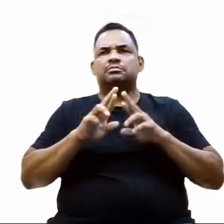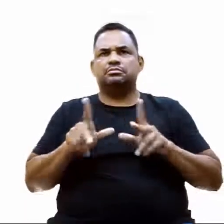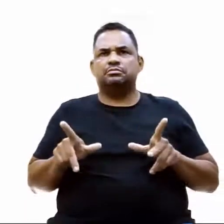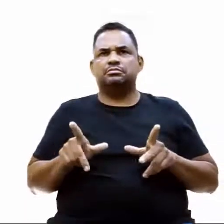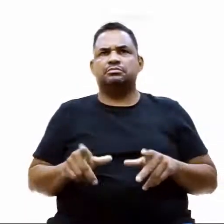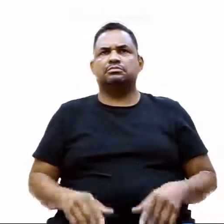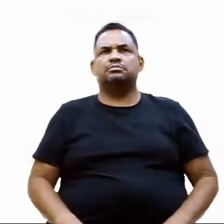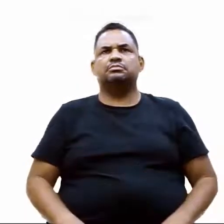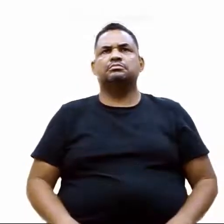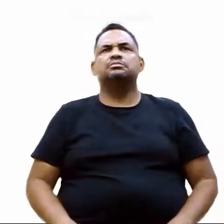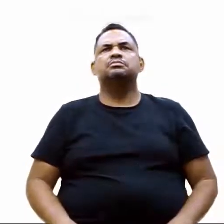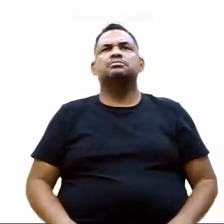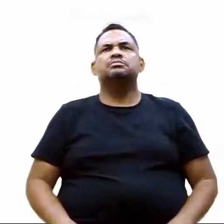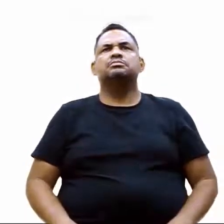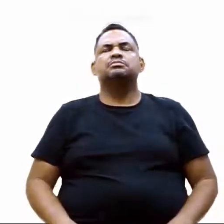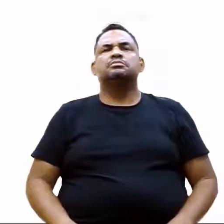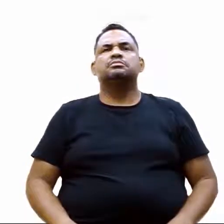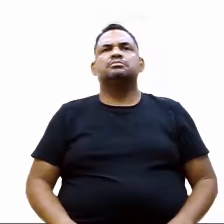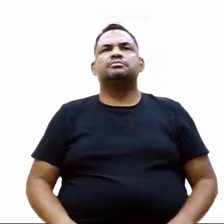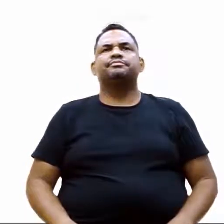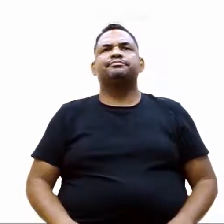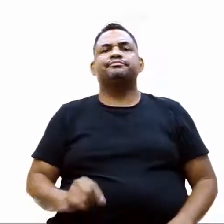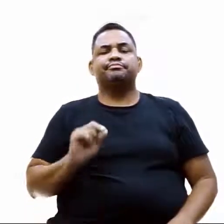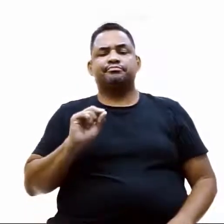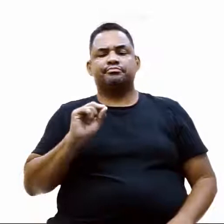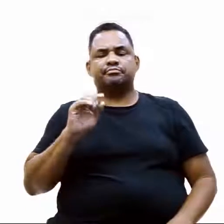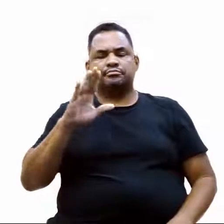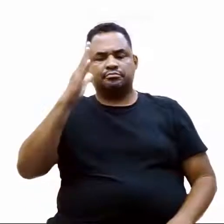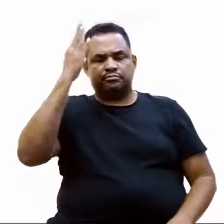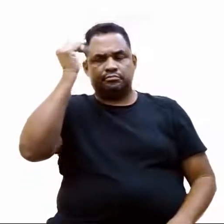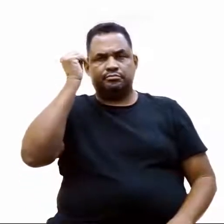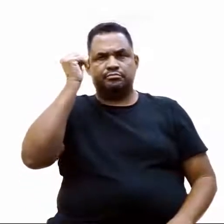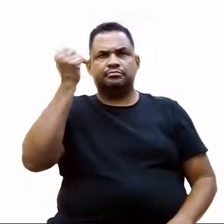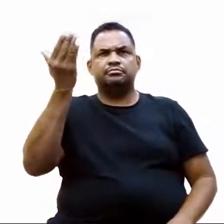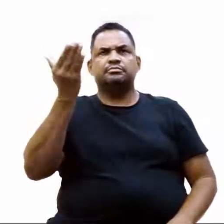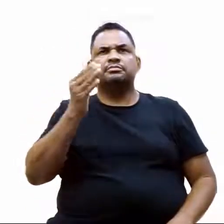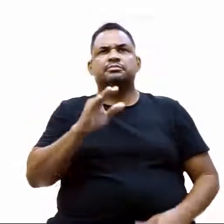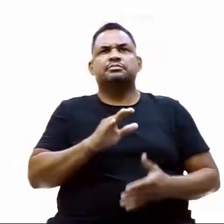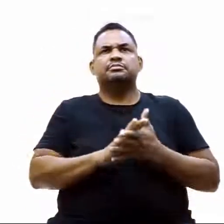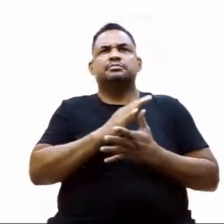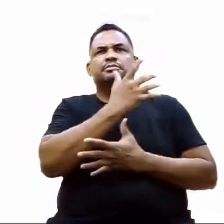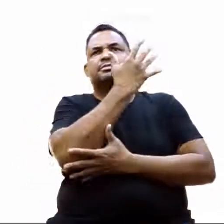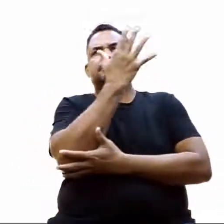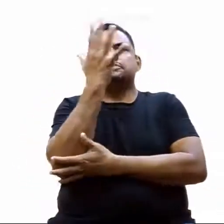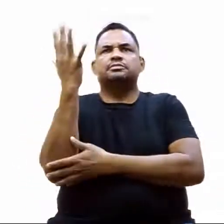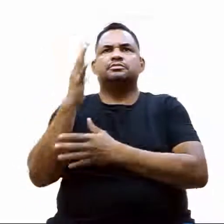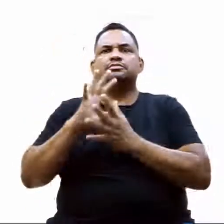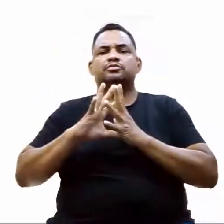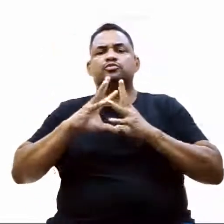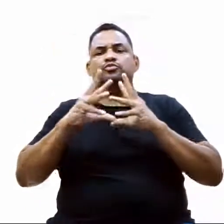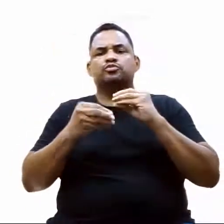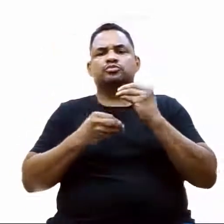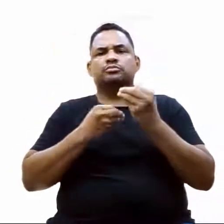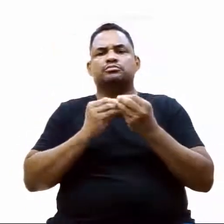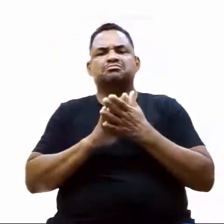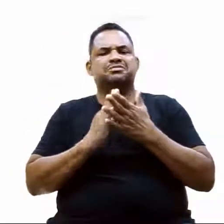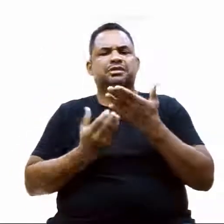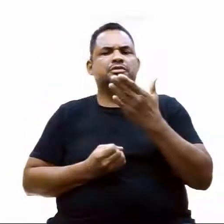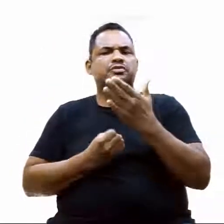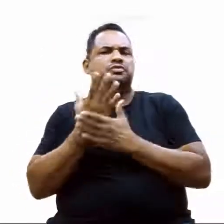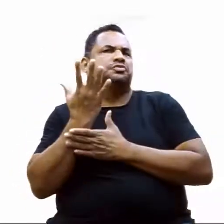tá? O que sabemos é que na natureza nada se